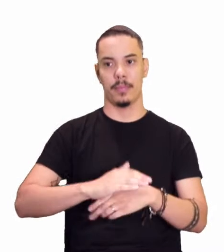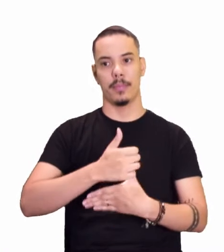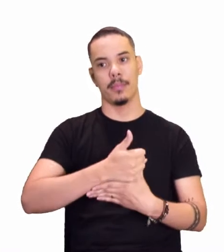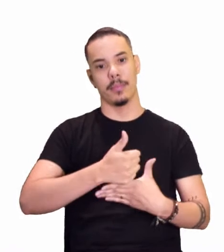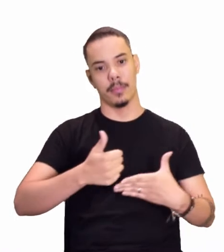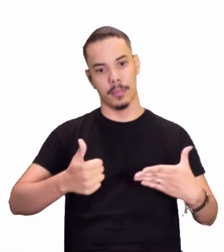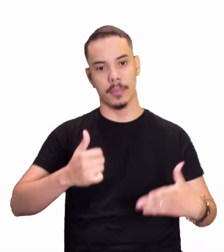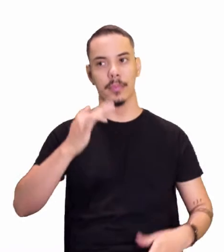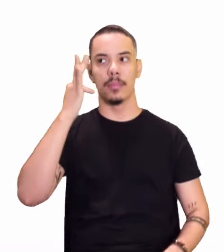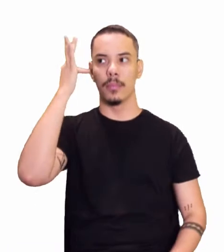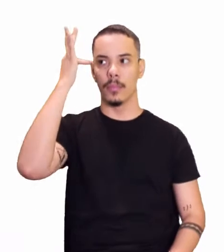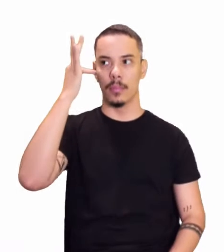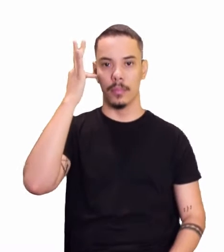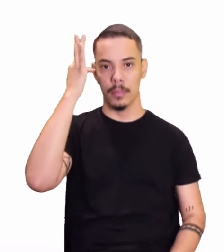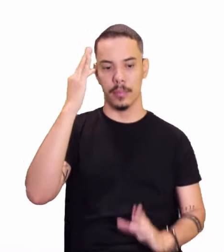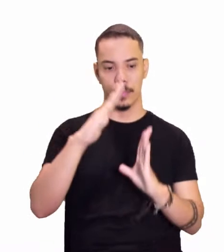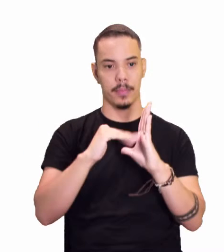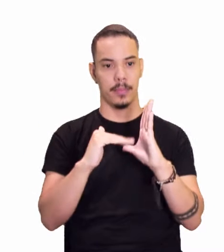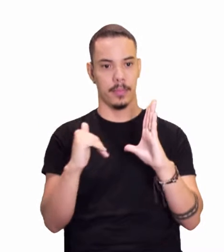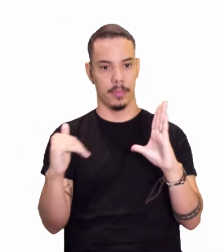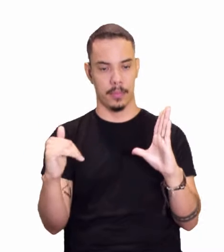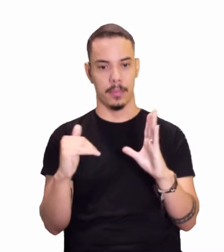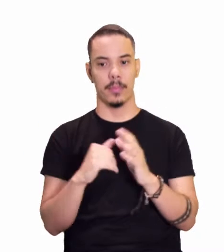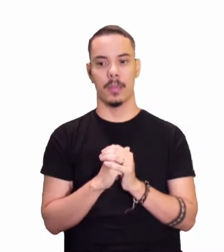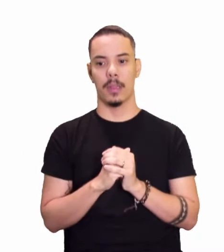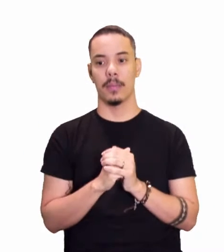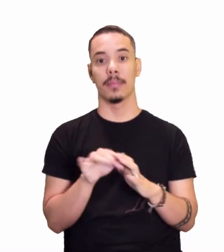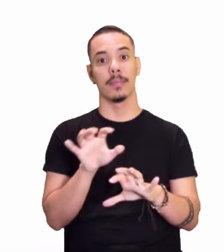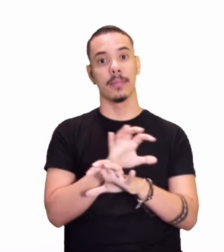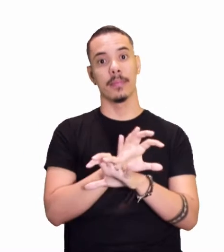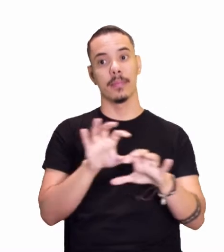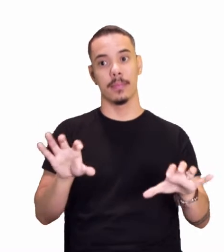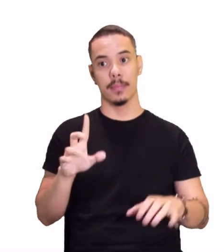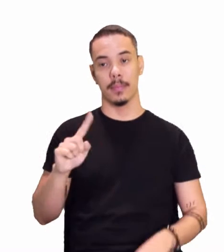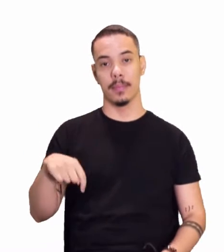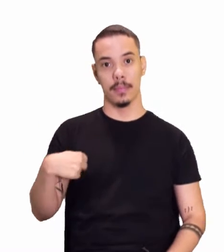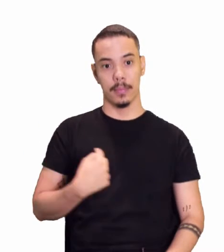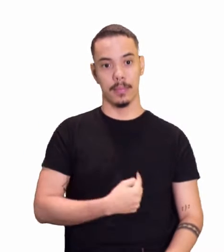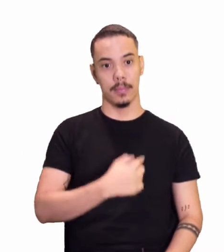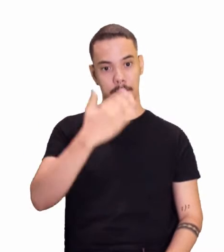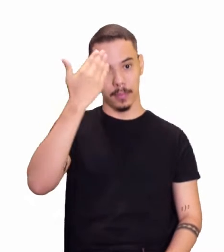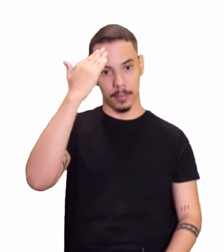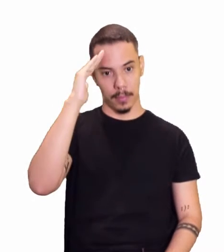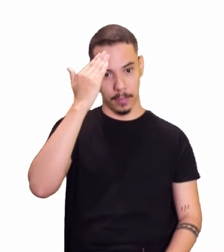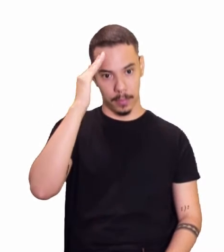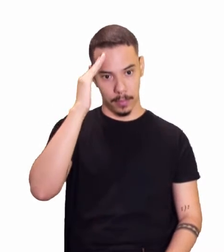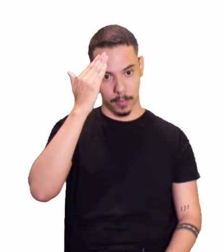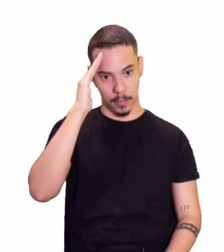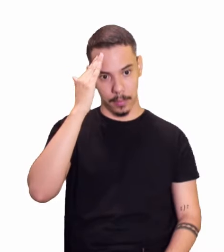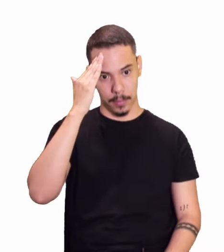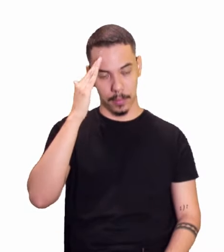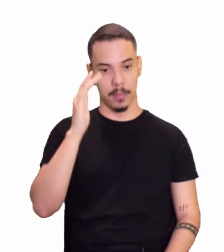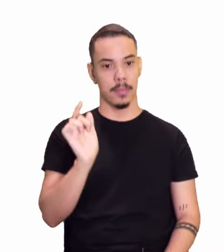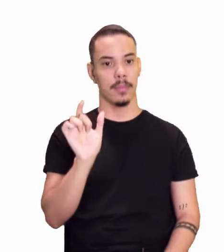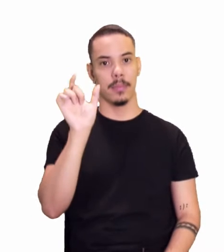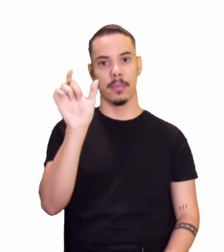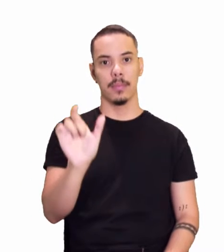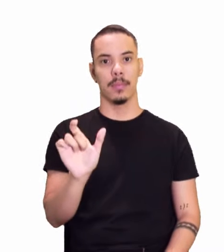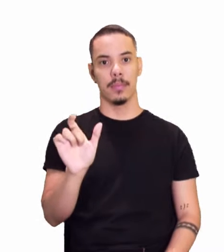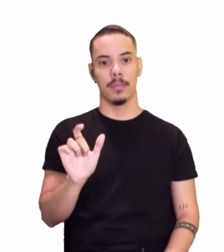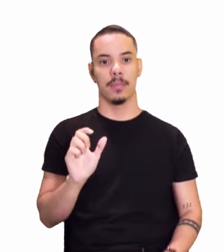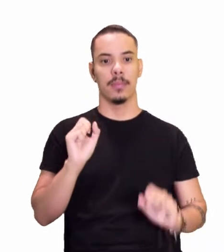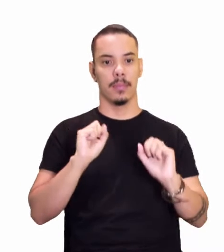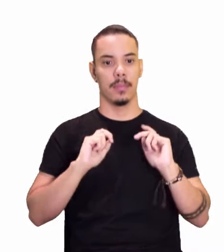morais, filosóficos e estéticos. Assim, vamos entender que humanismo, ou seja, a palavra vem